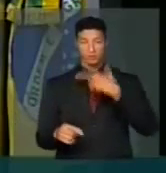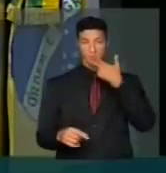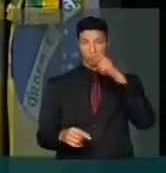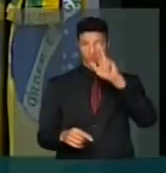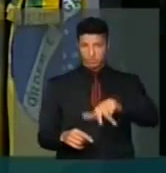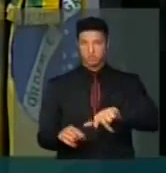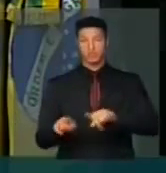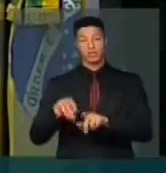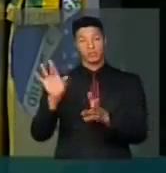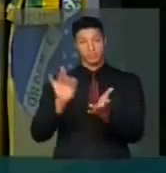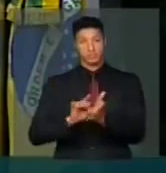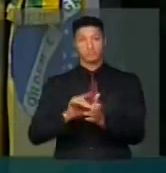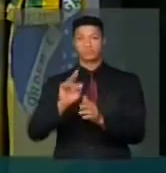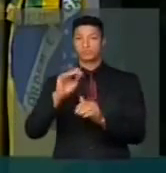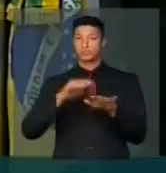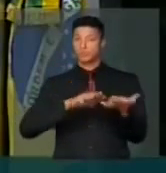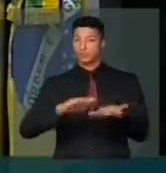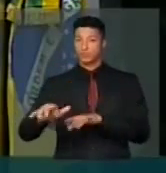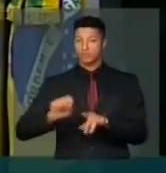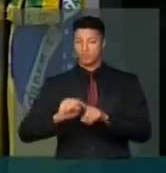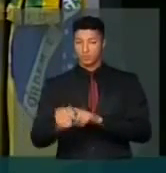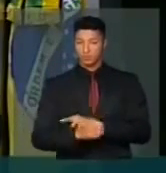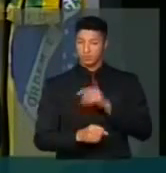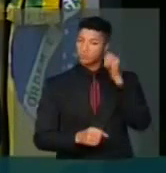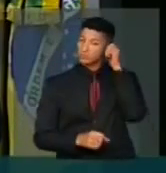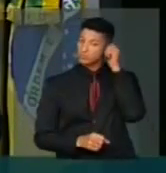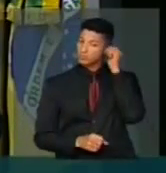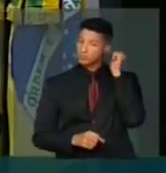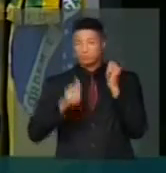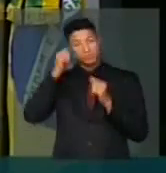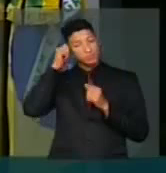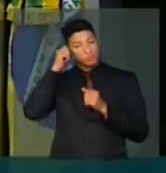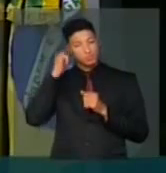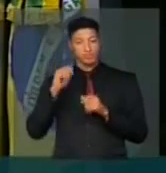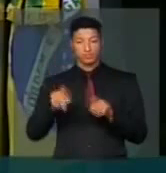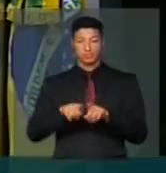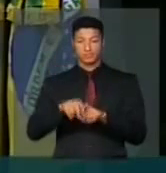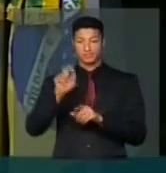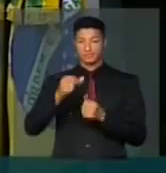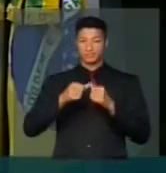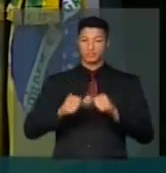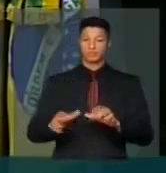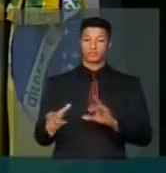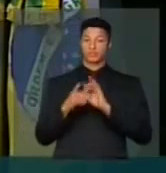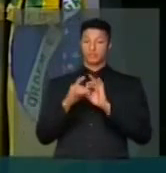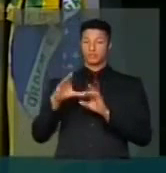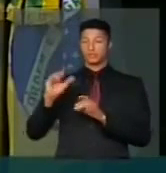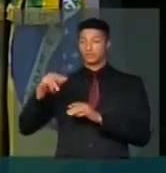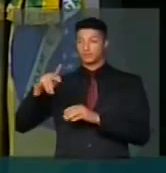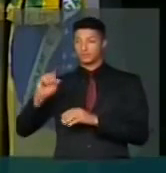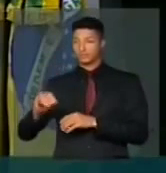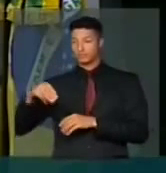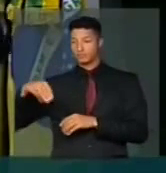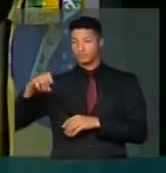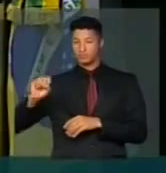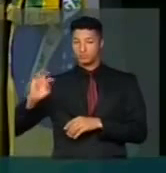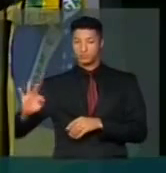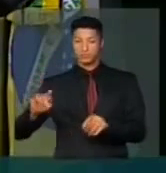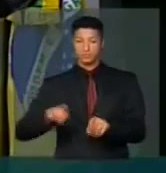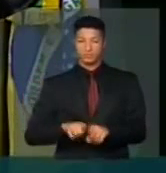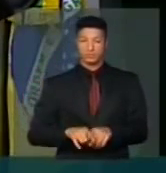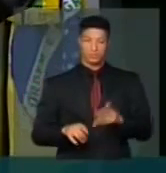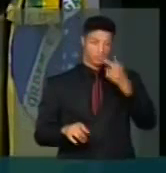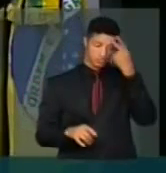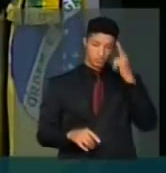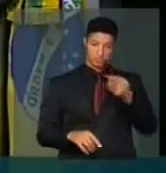repito, excepcionalizamos os movimentos sociais, tanto aqueles que estão ligados ao campo, como o MST, como aqueles